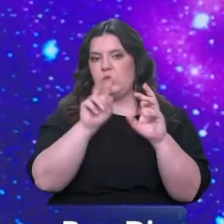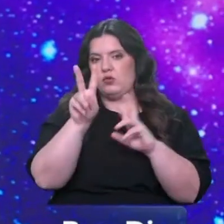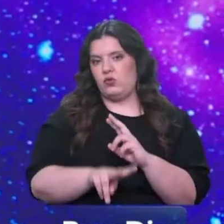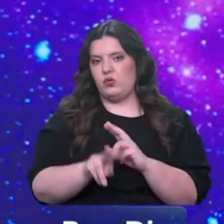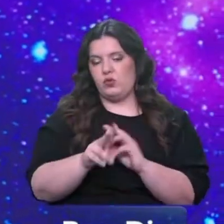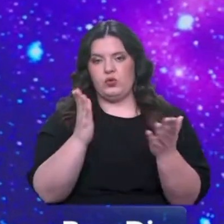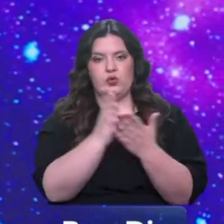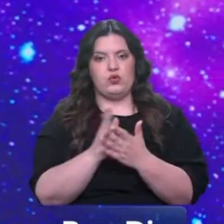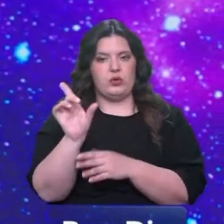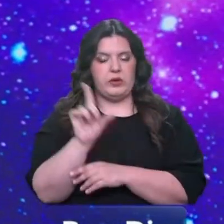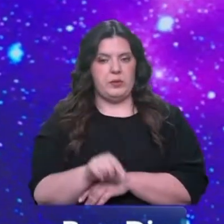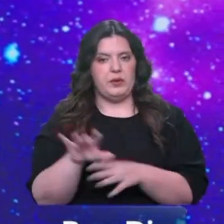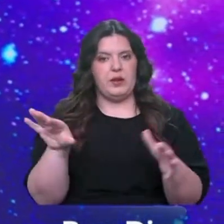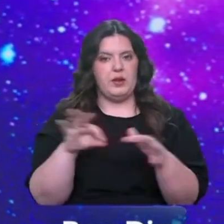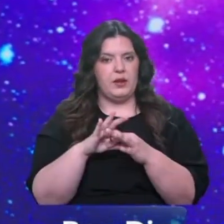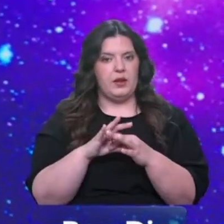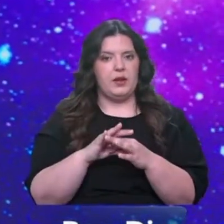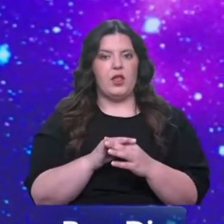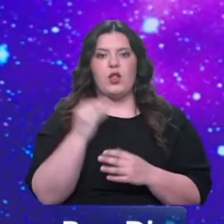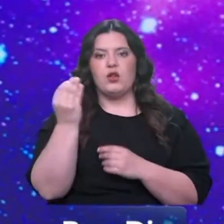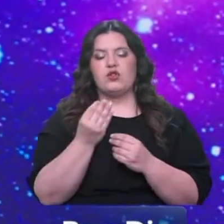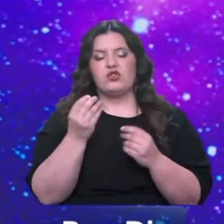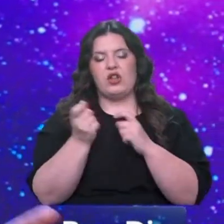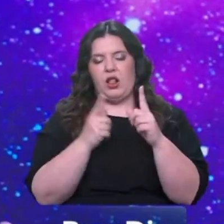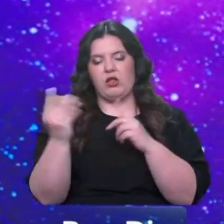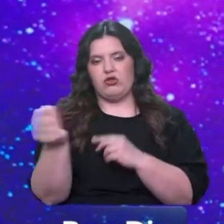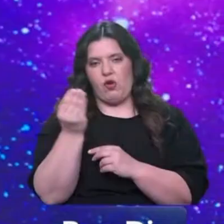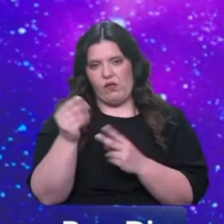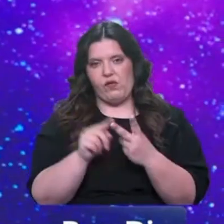um estudo, mas tem a ver com as jovens estrelas, são